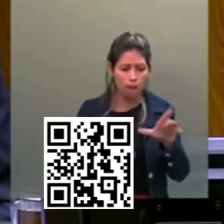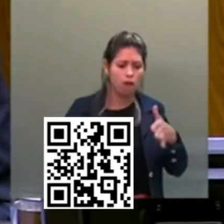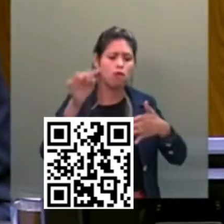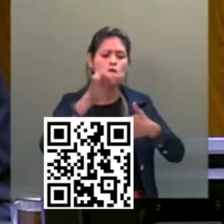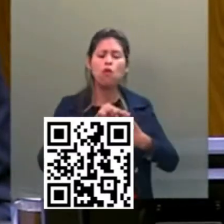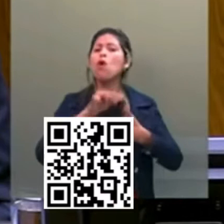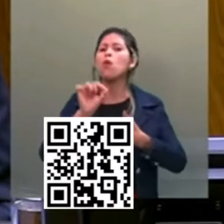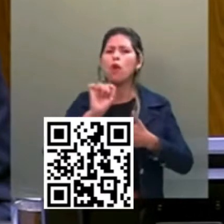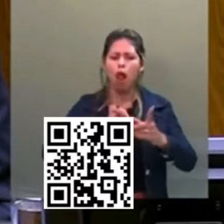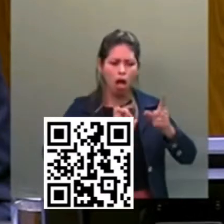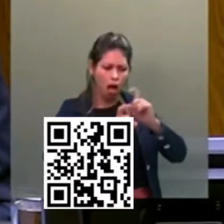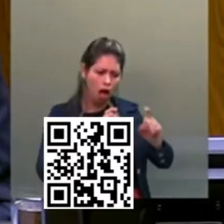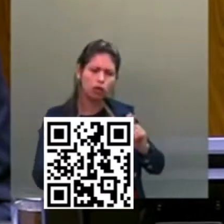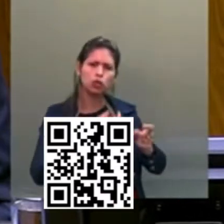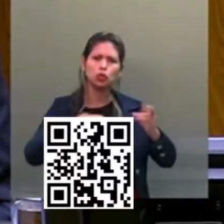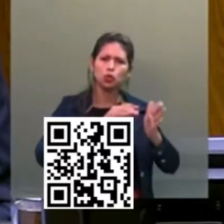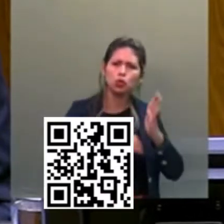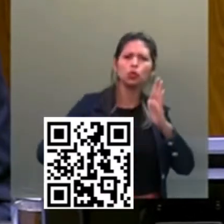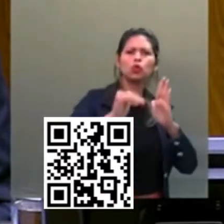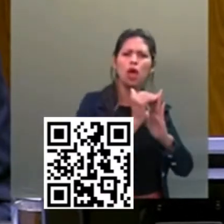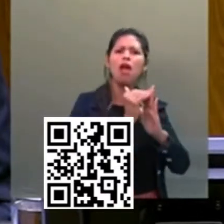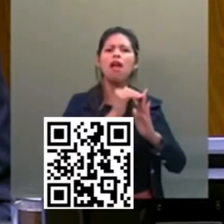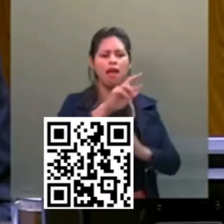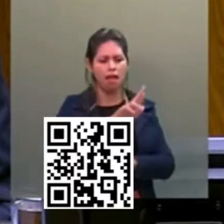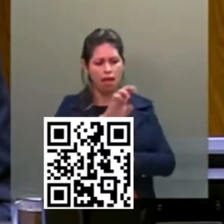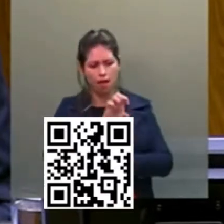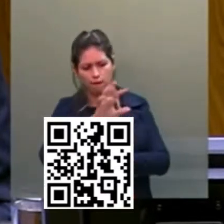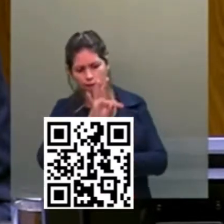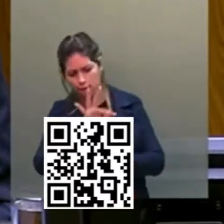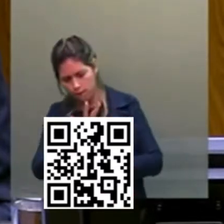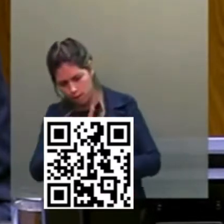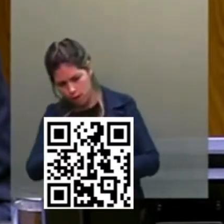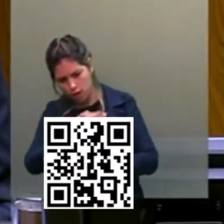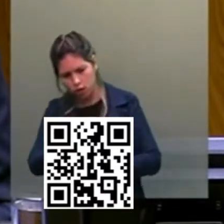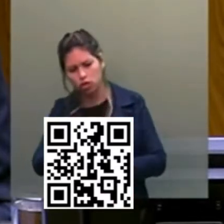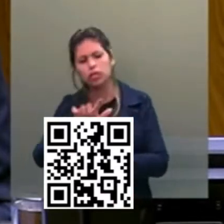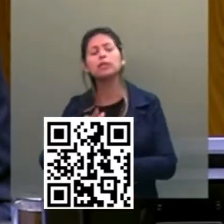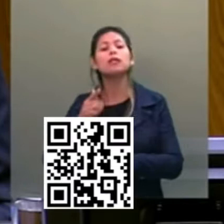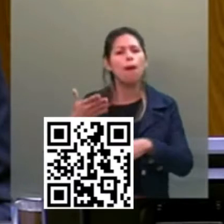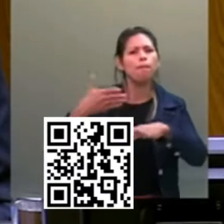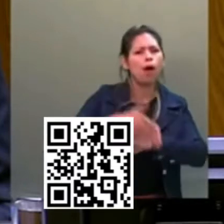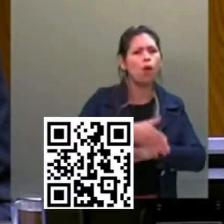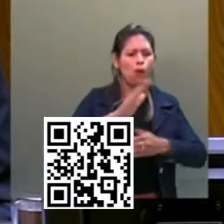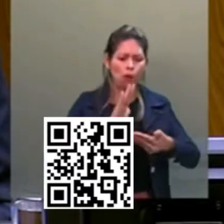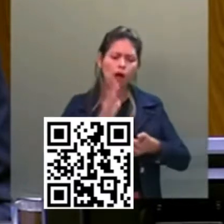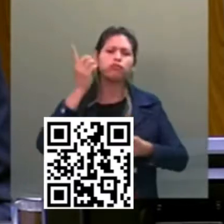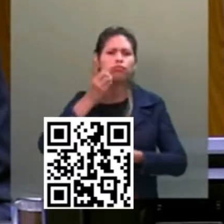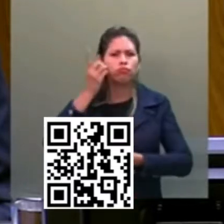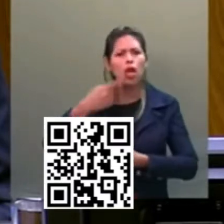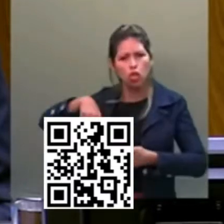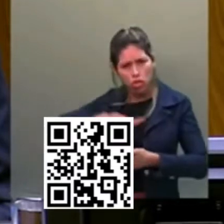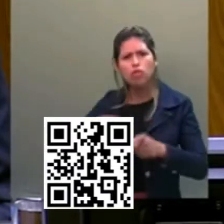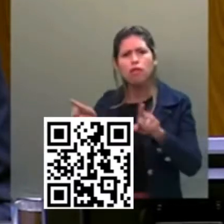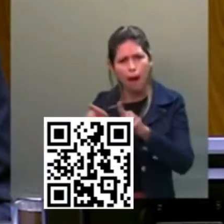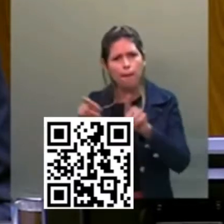de Regularização Tributária, o novo REFIS, ainda pendente de apreciação na Câmara dos Deputados. Aprovamos também